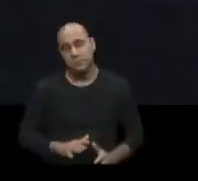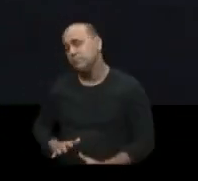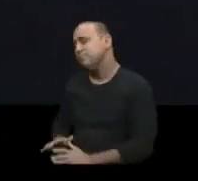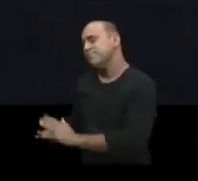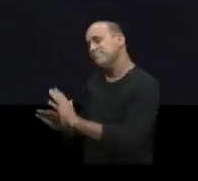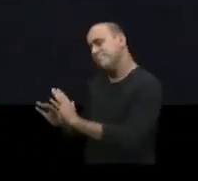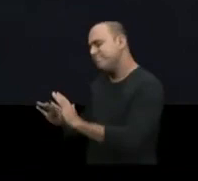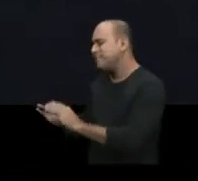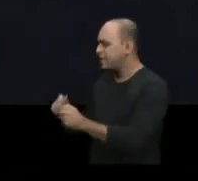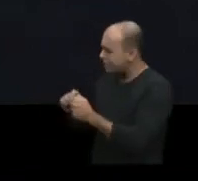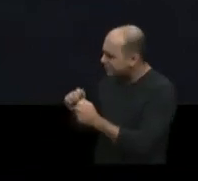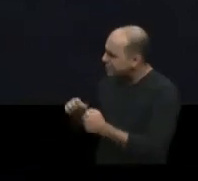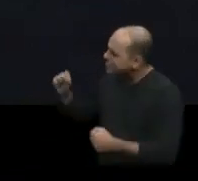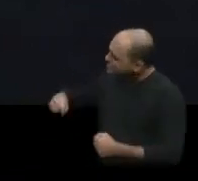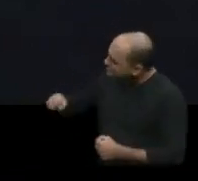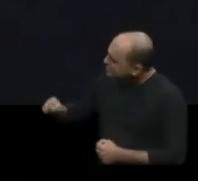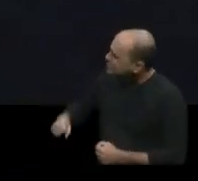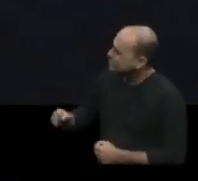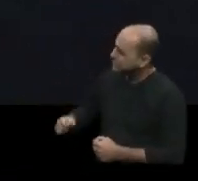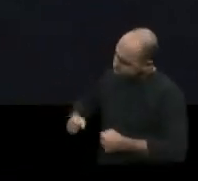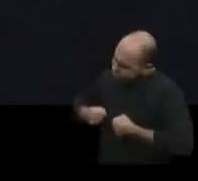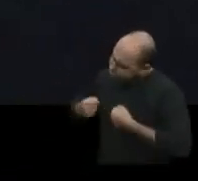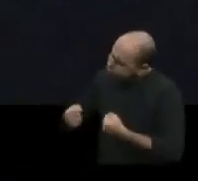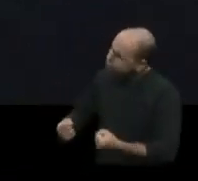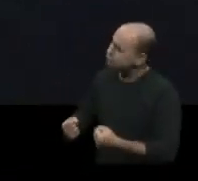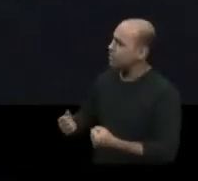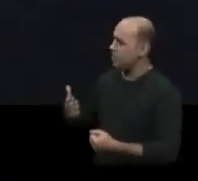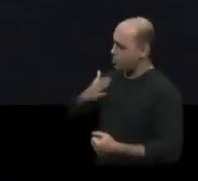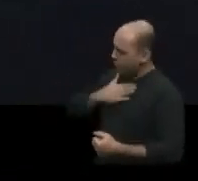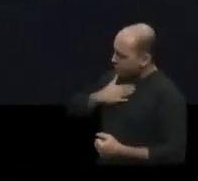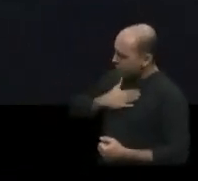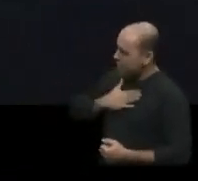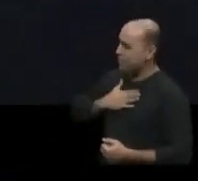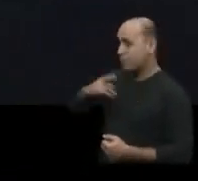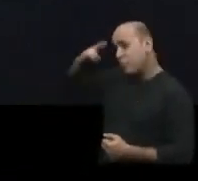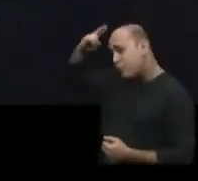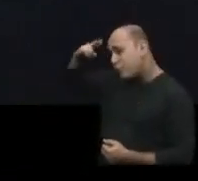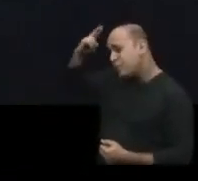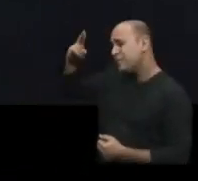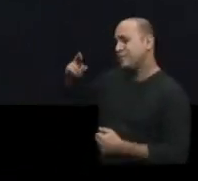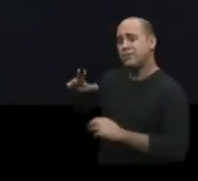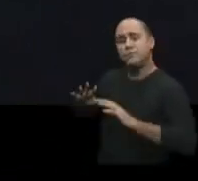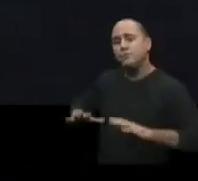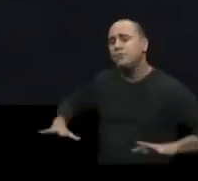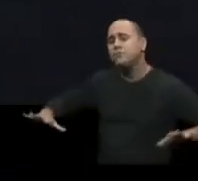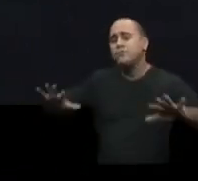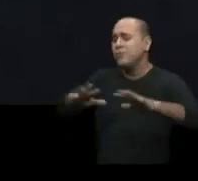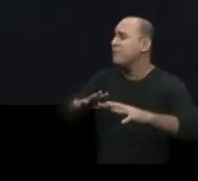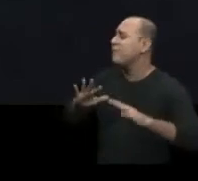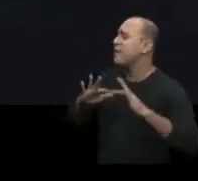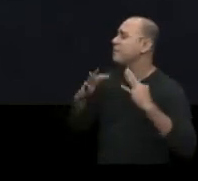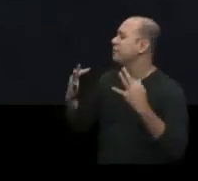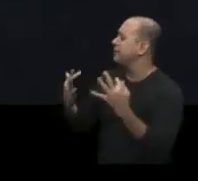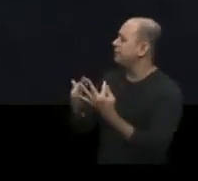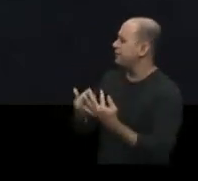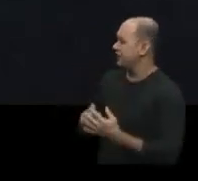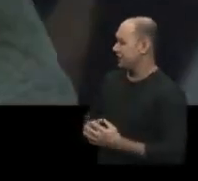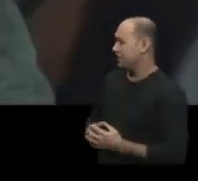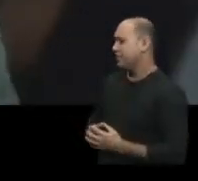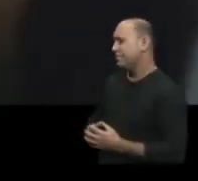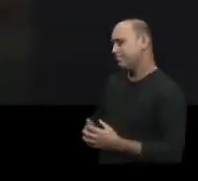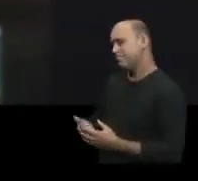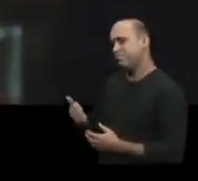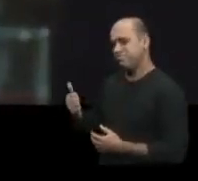Matheus. Você fez pelo Reninho e pela minha família muito mais do que imagina.